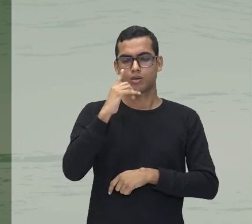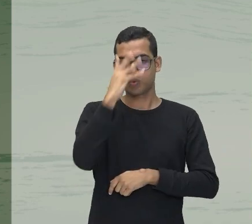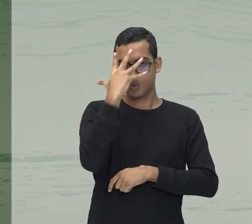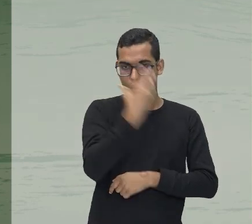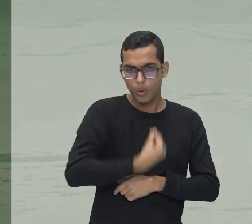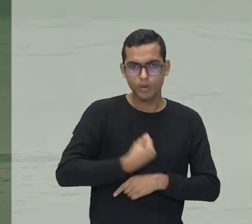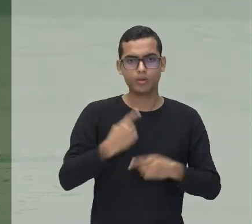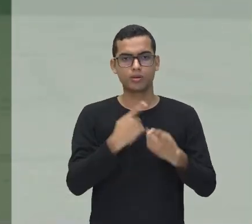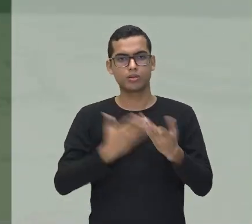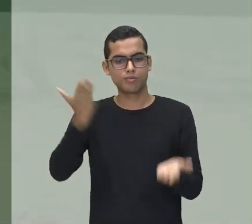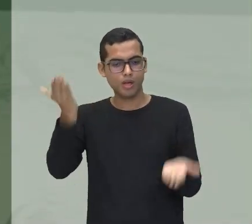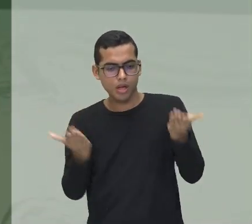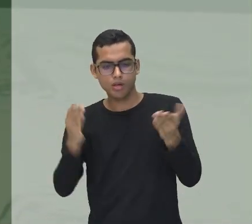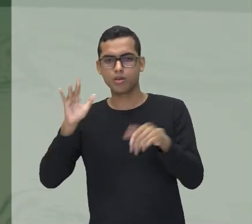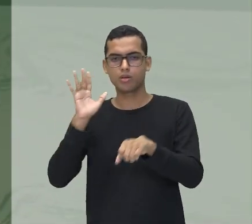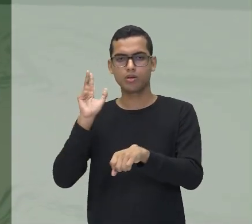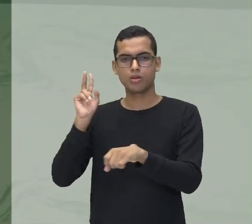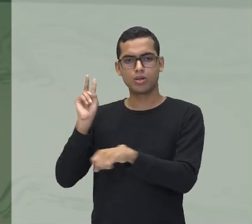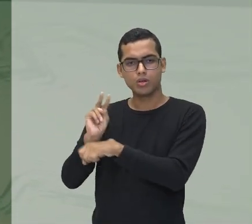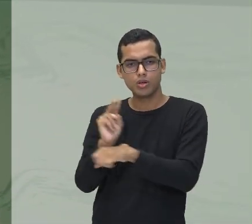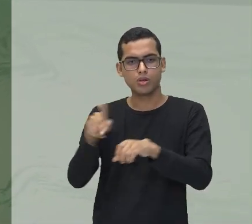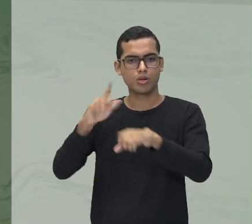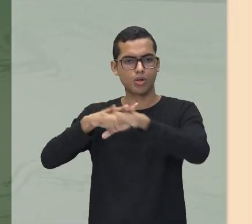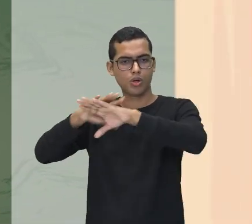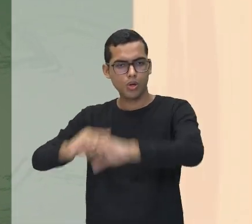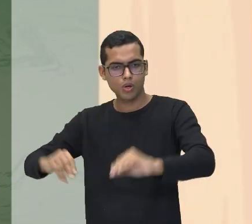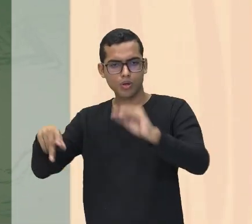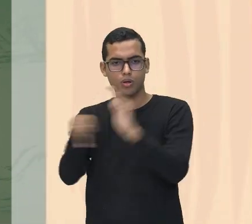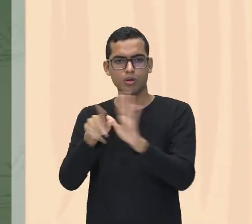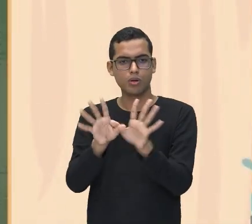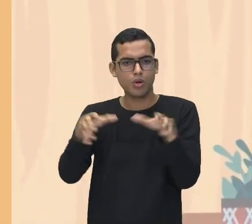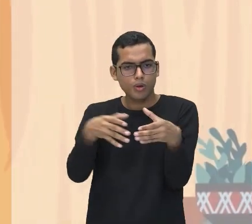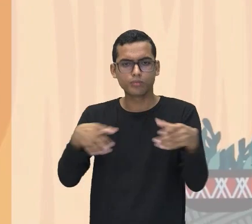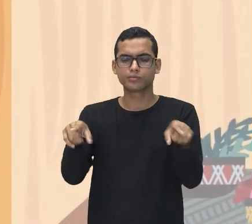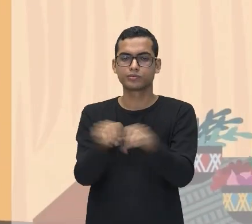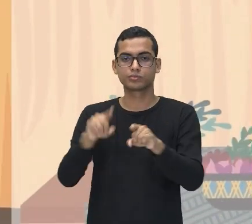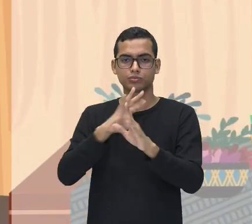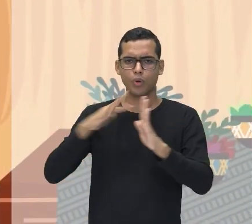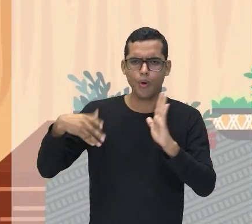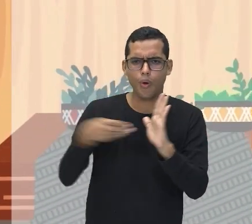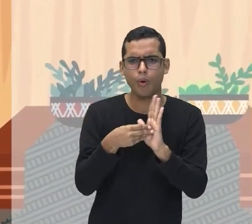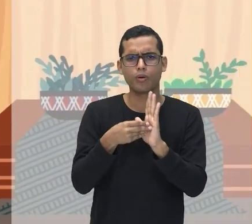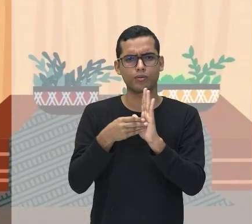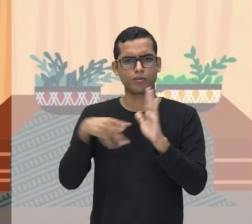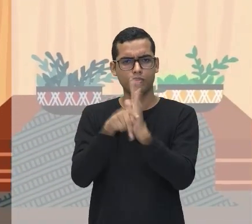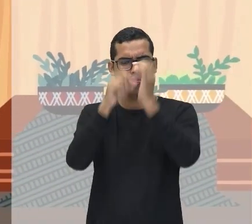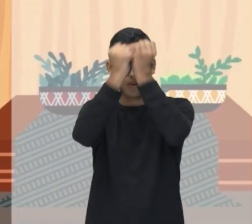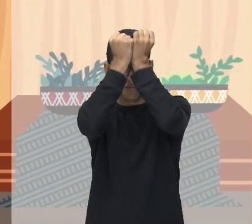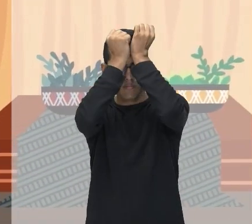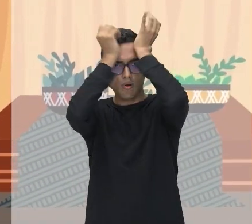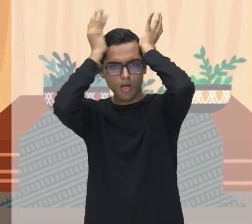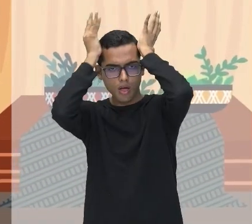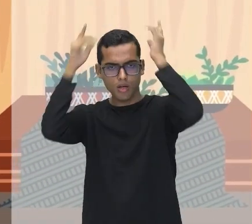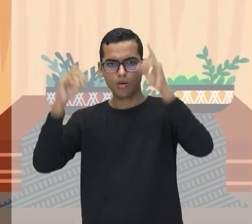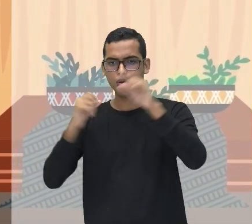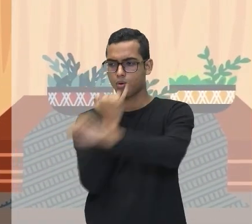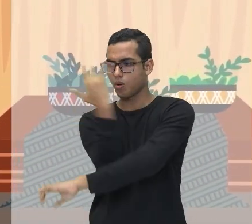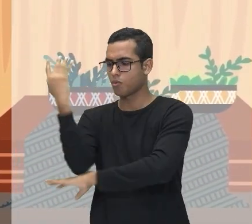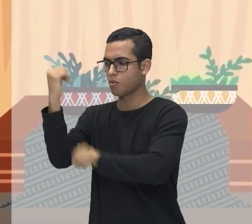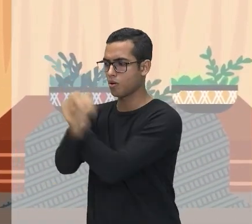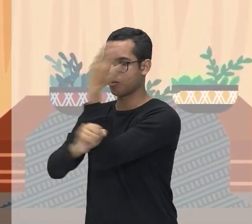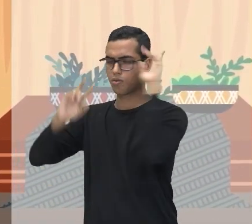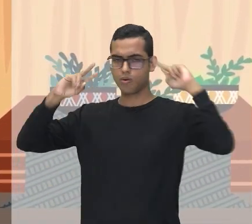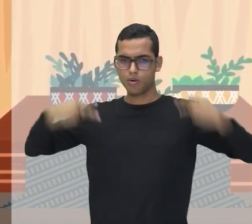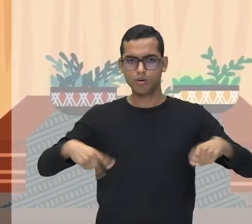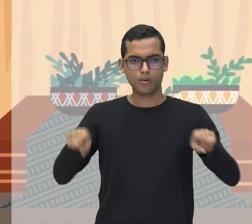para a sua comunidade. Na Amazônia, a pagelança continua a tecer os laços entre o homem e a natureza, mantendo